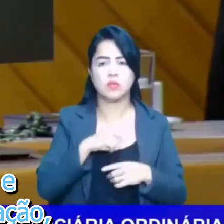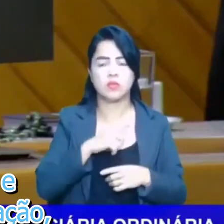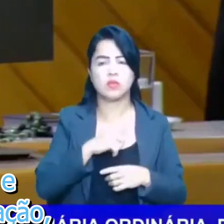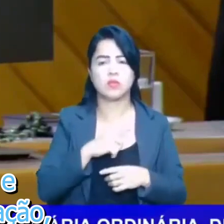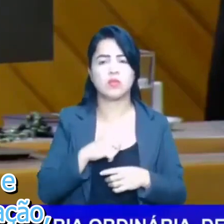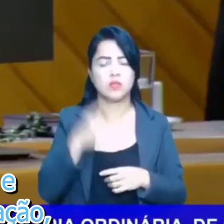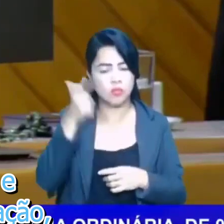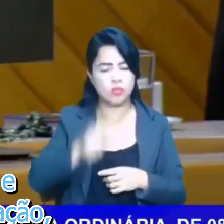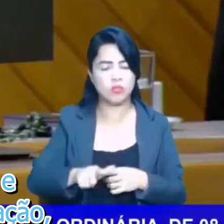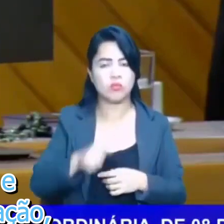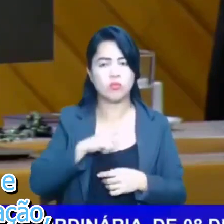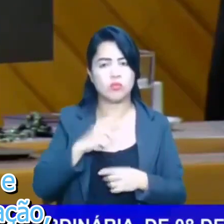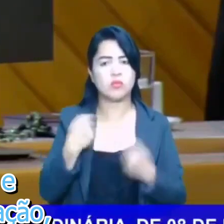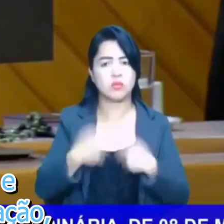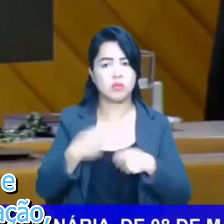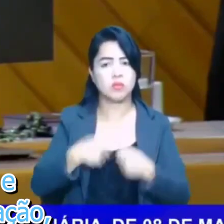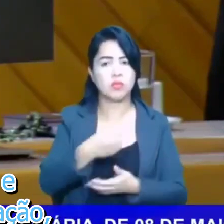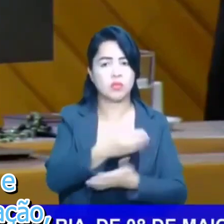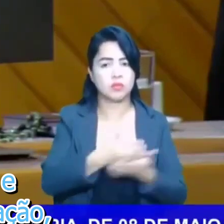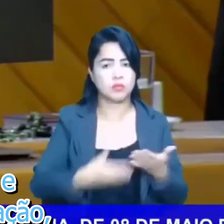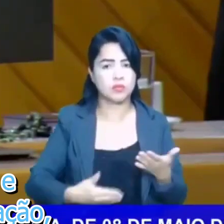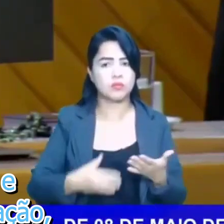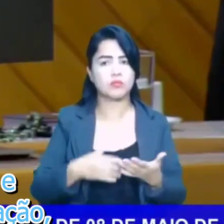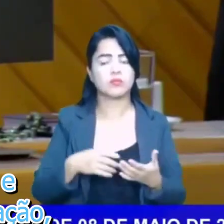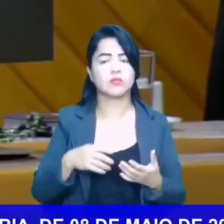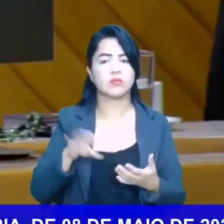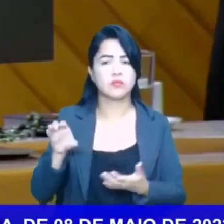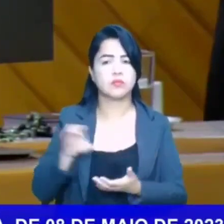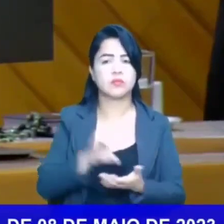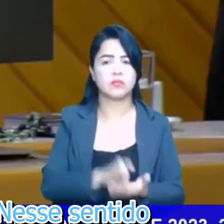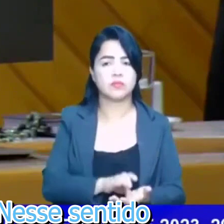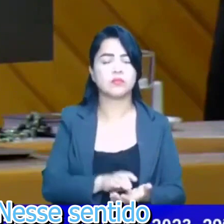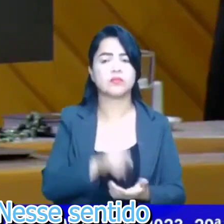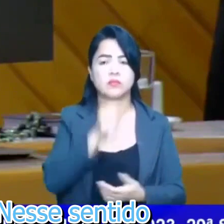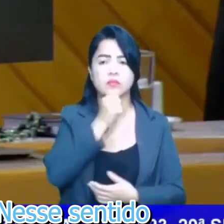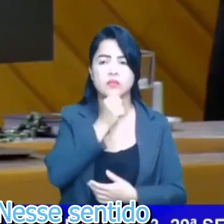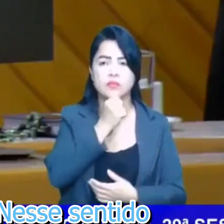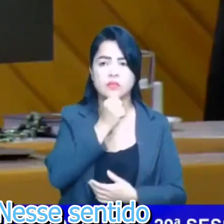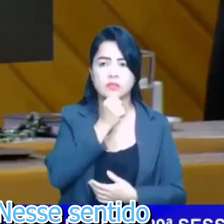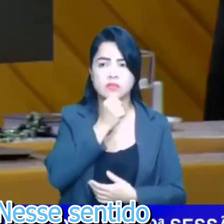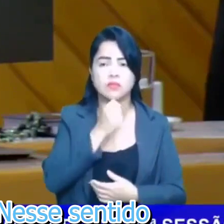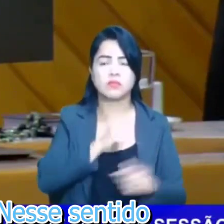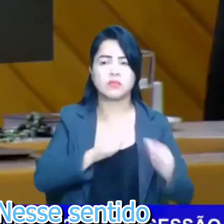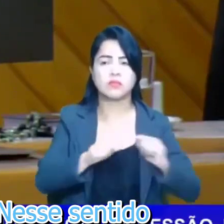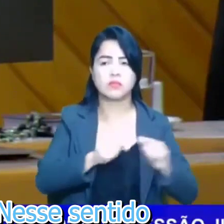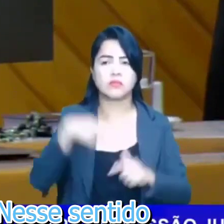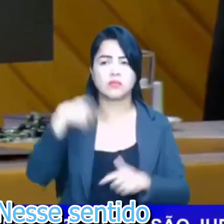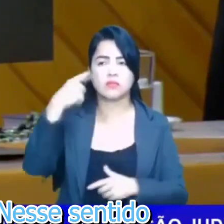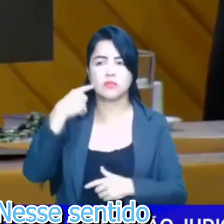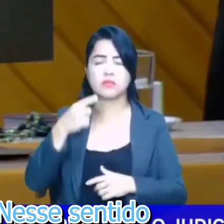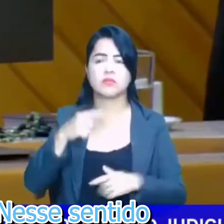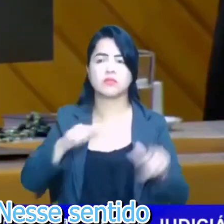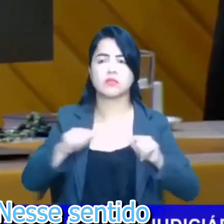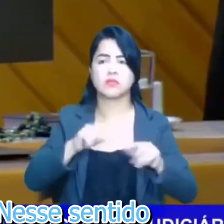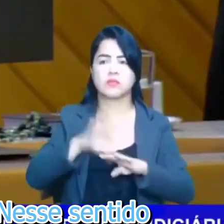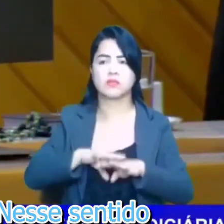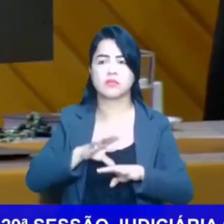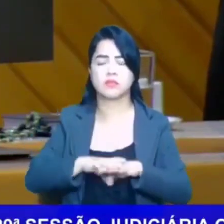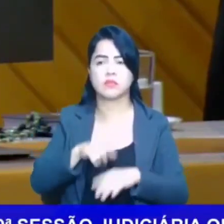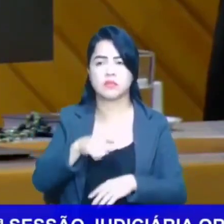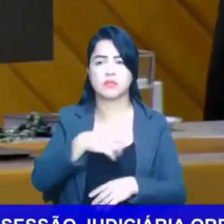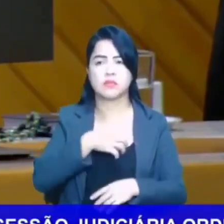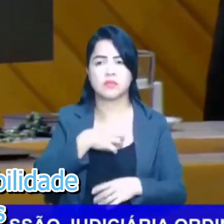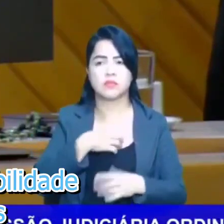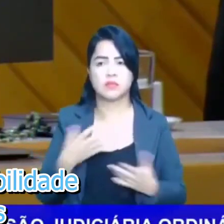que, repiso, exige o registro de toda forma de arrecadação, ainda que seja de serviços advocatícios e de contabilidade. Nesse